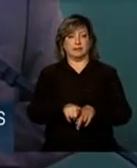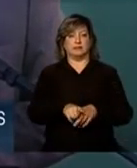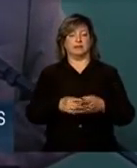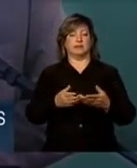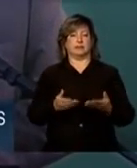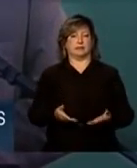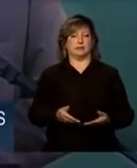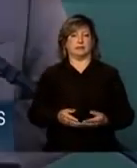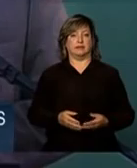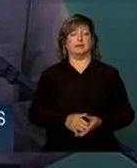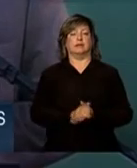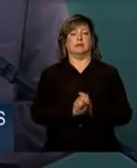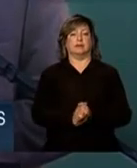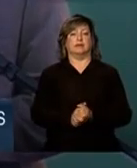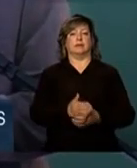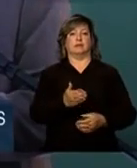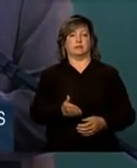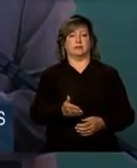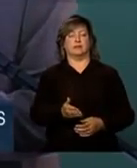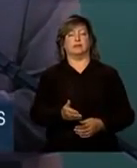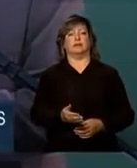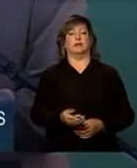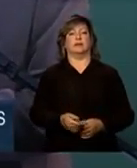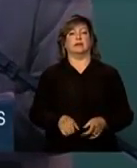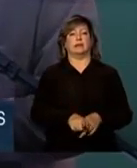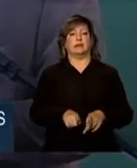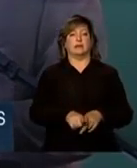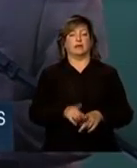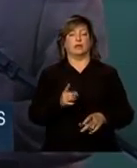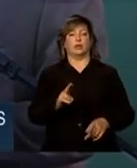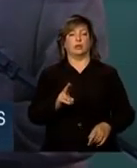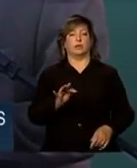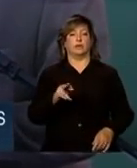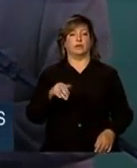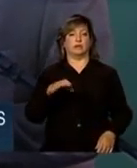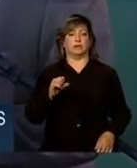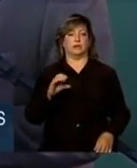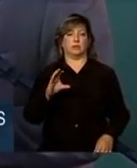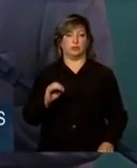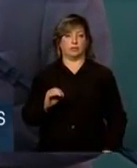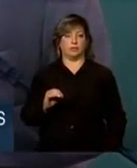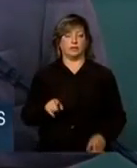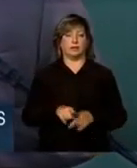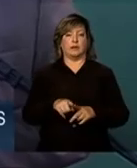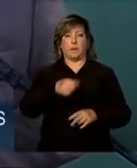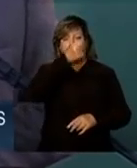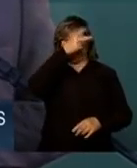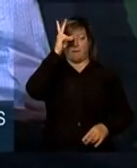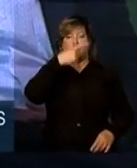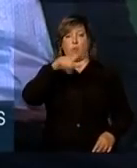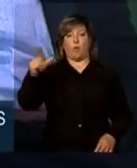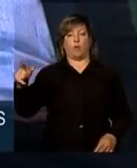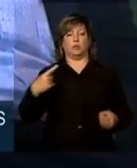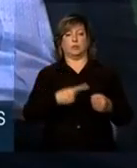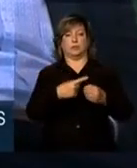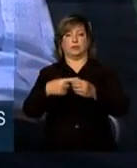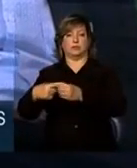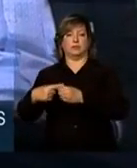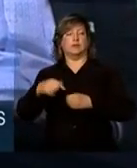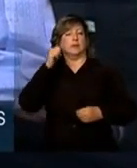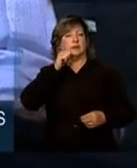quem cumprimento tanto a ele e ao doutor Francisco, aos demais prefeitos municipais e